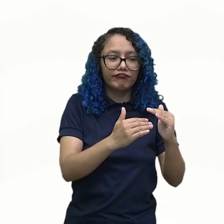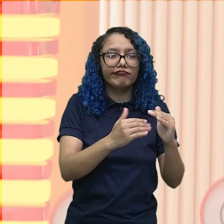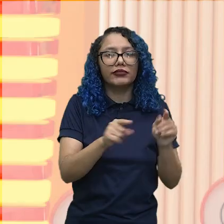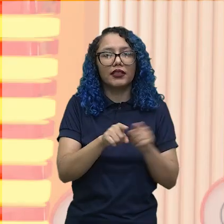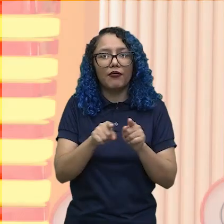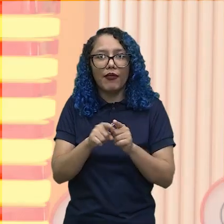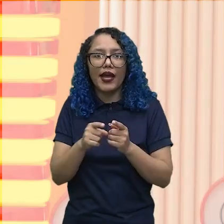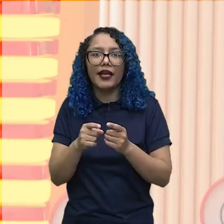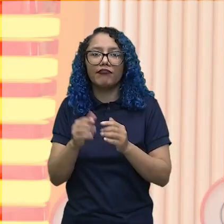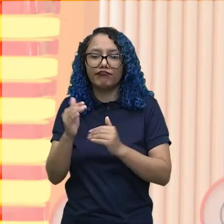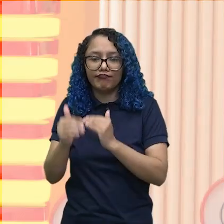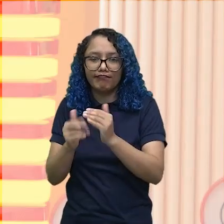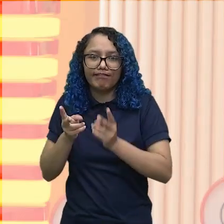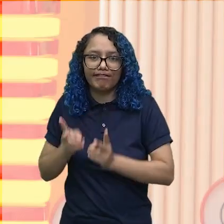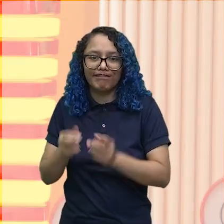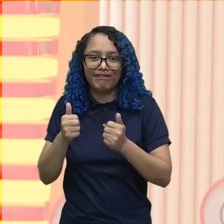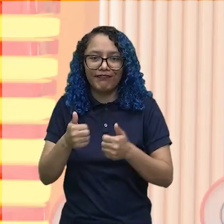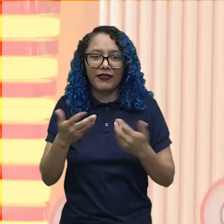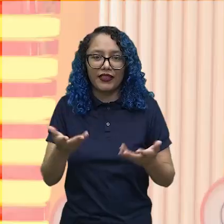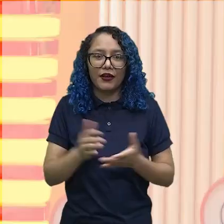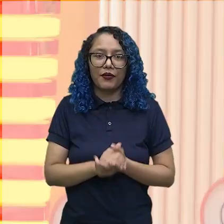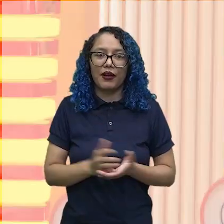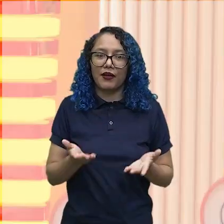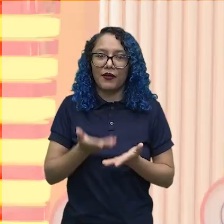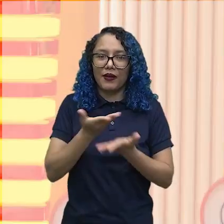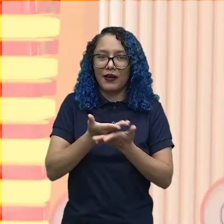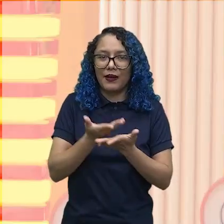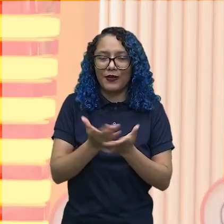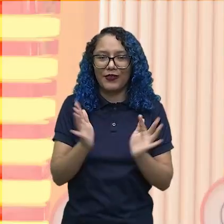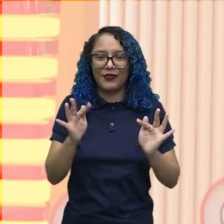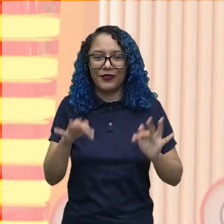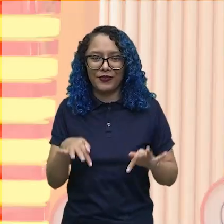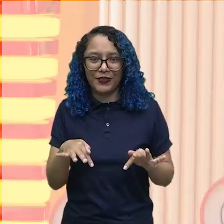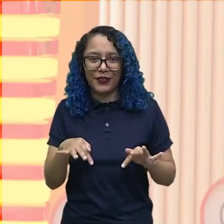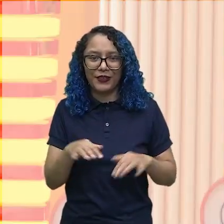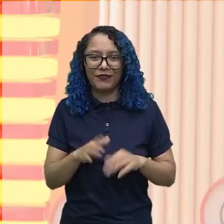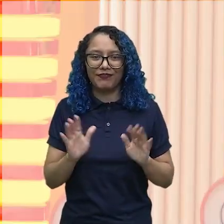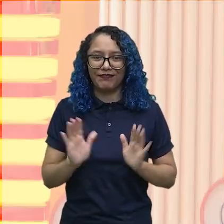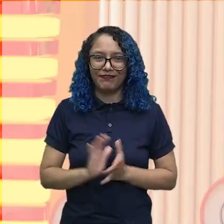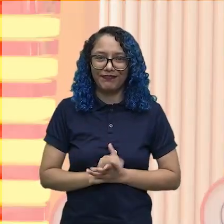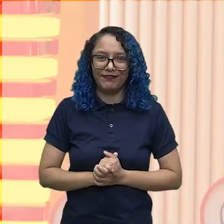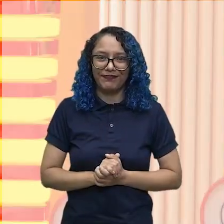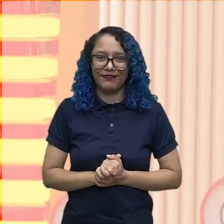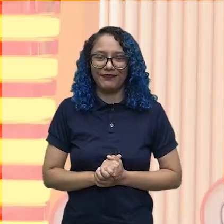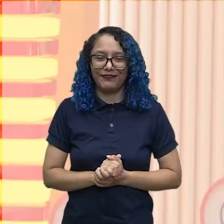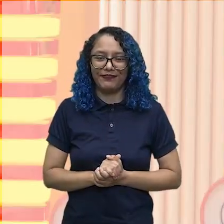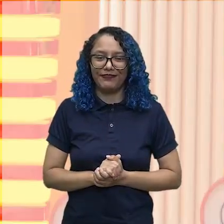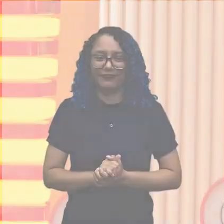desenvolvimento. Bem, com isso, a gente vai finalizando o conteúdo da nossa aula.